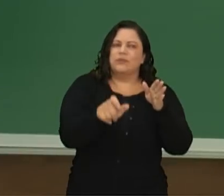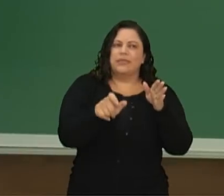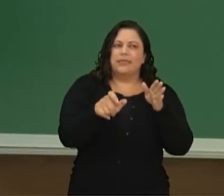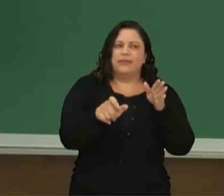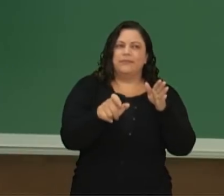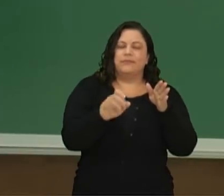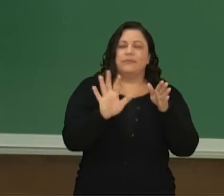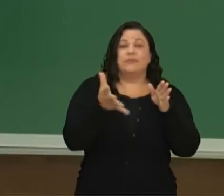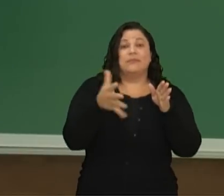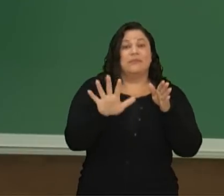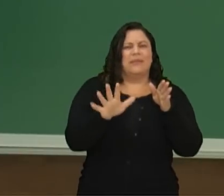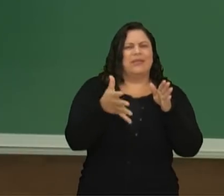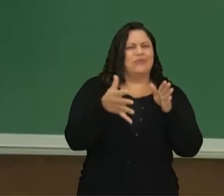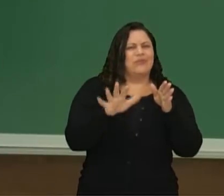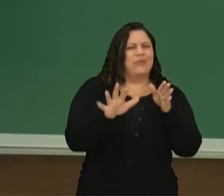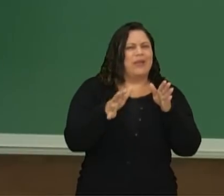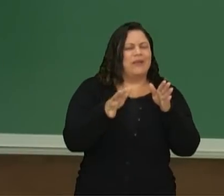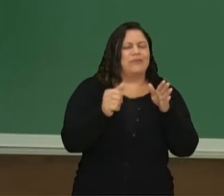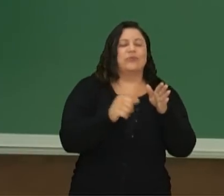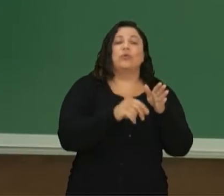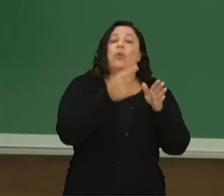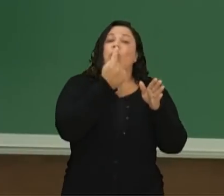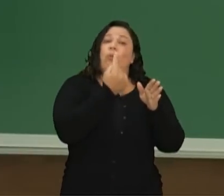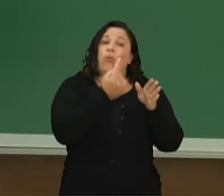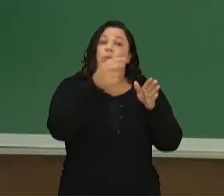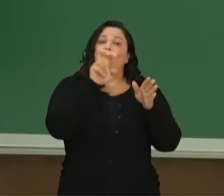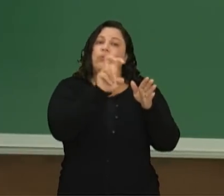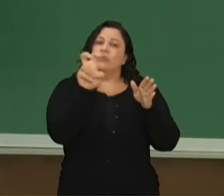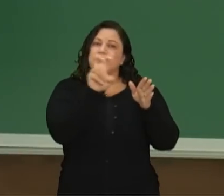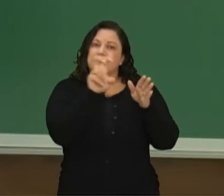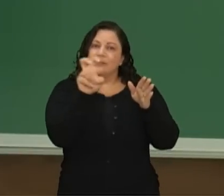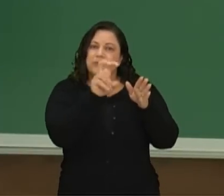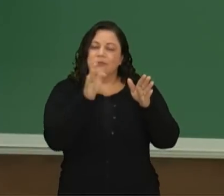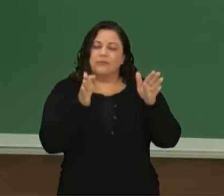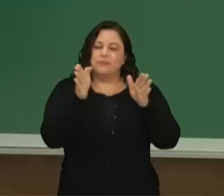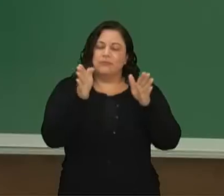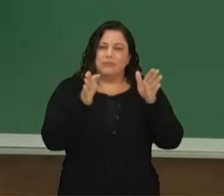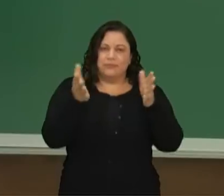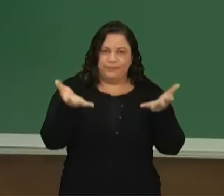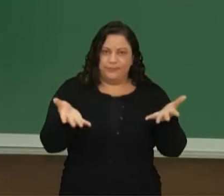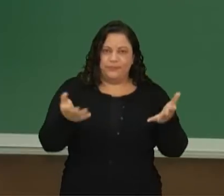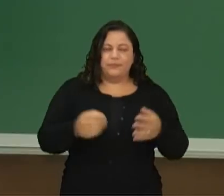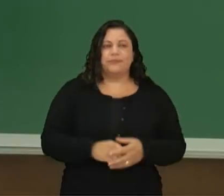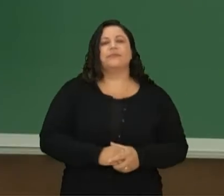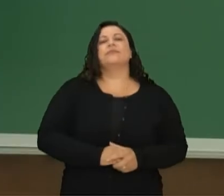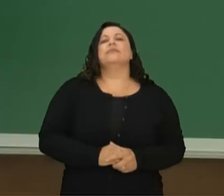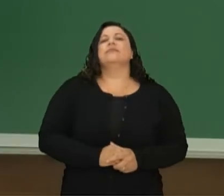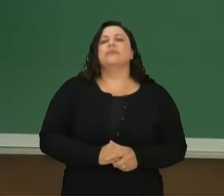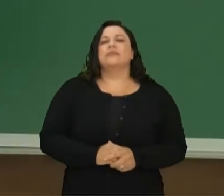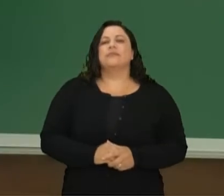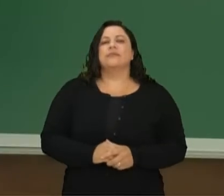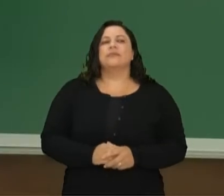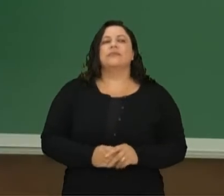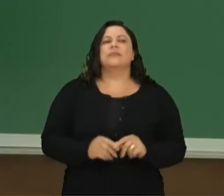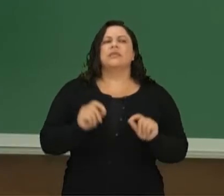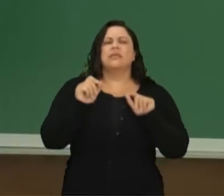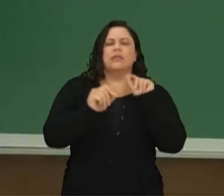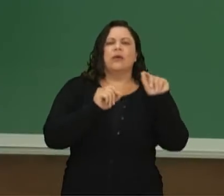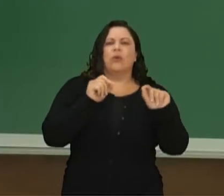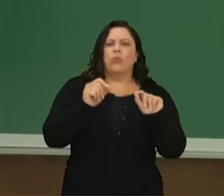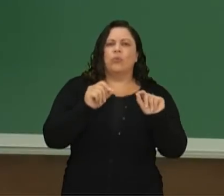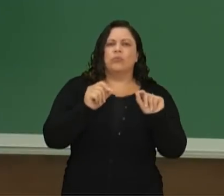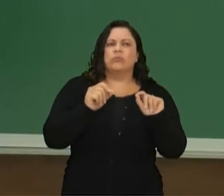e 1,60. Então, o nosso valor médio é 1,55. Outra coisa, vejamos aqui, ó, que nós